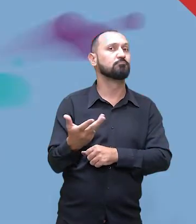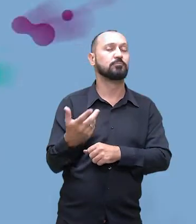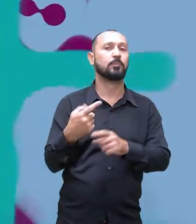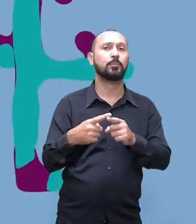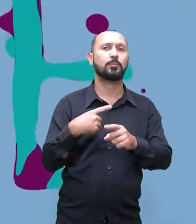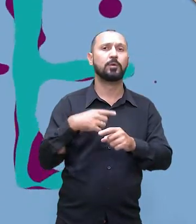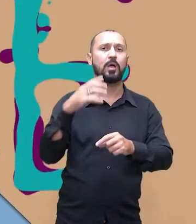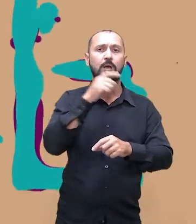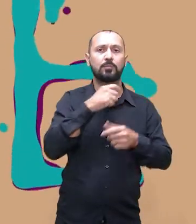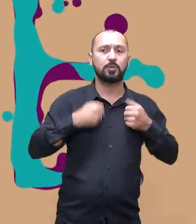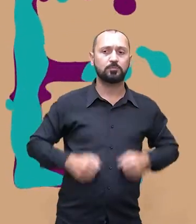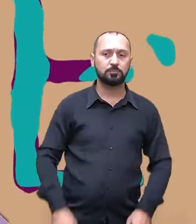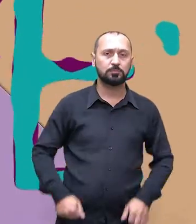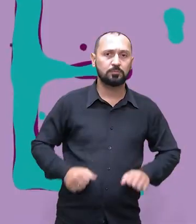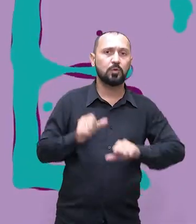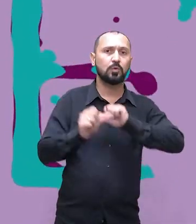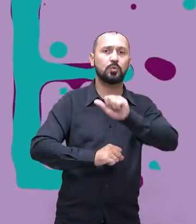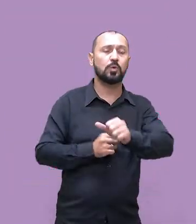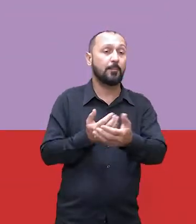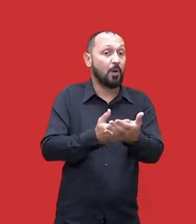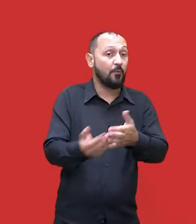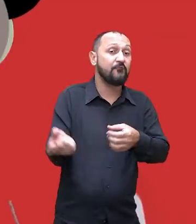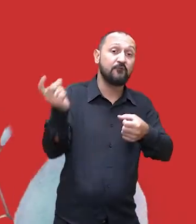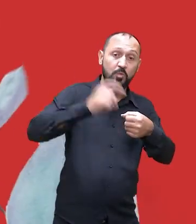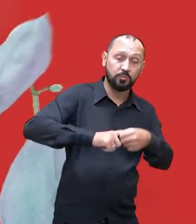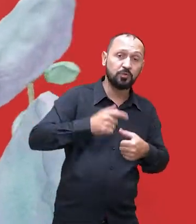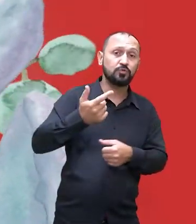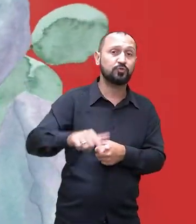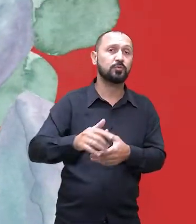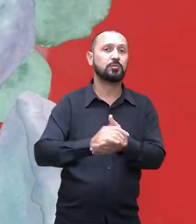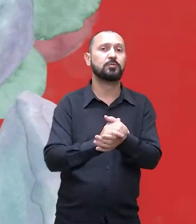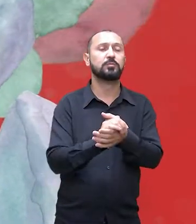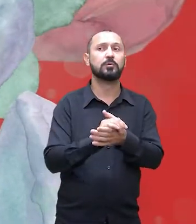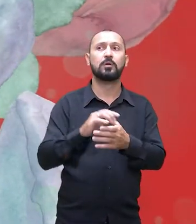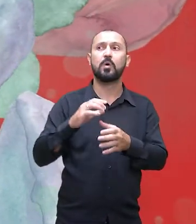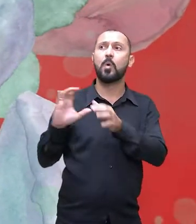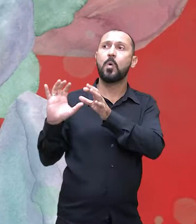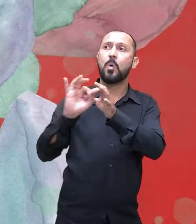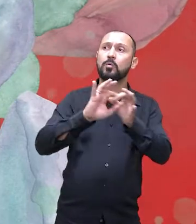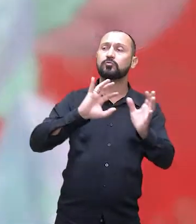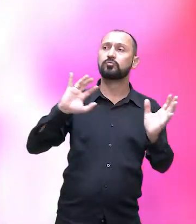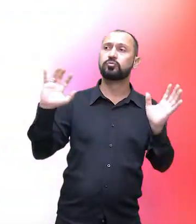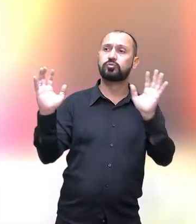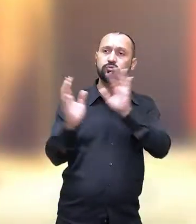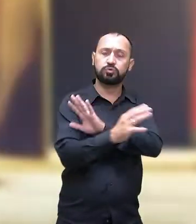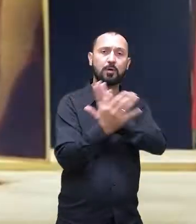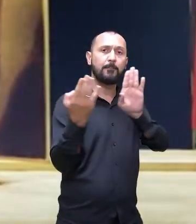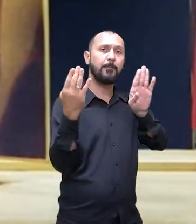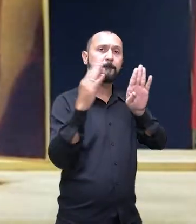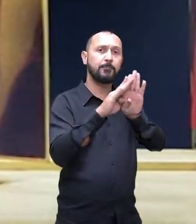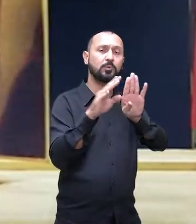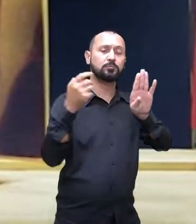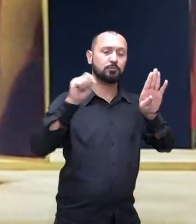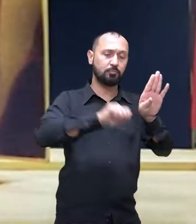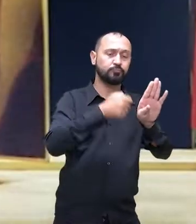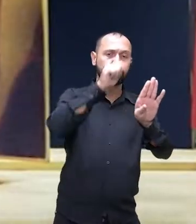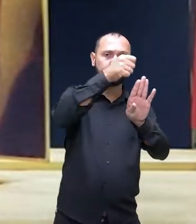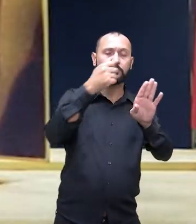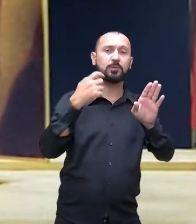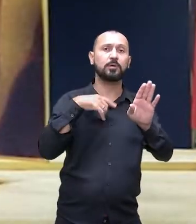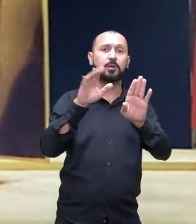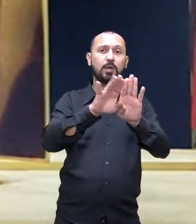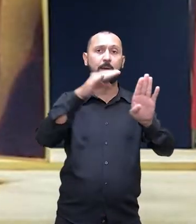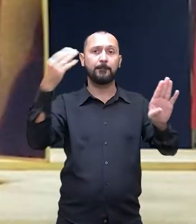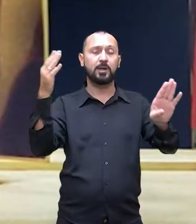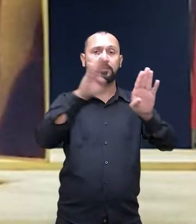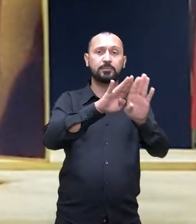Em segundos a gente tinha que trocar uma roupa para entrar em cena, trocar um cenário, travar uma porta, porque era um painel de portas que se